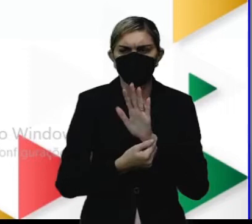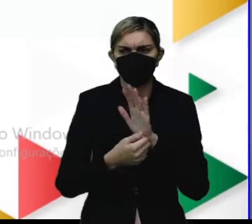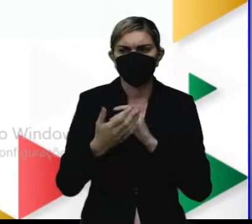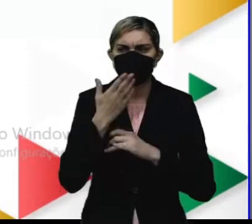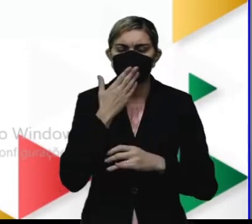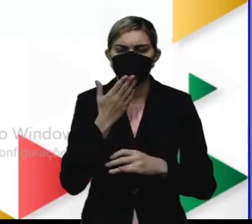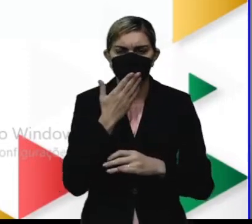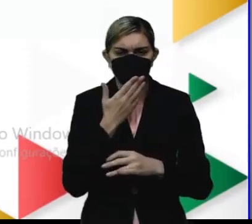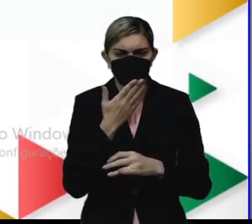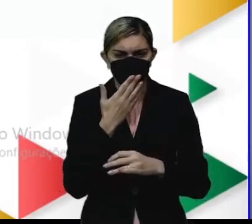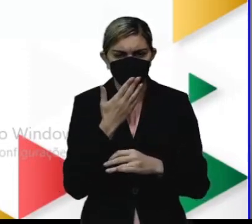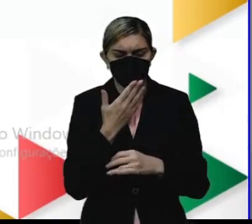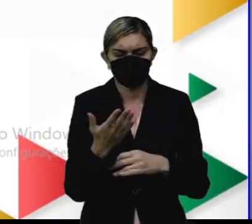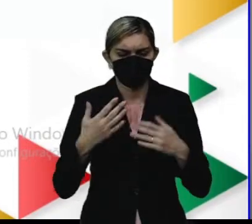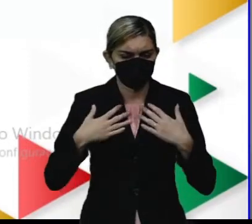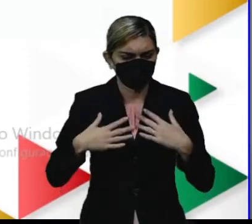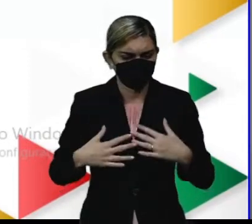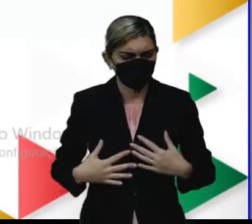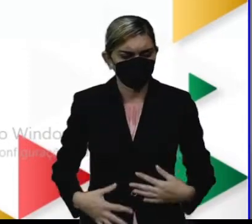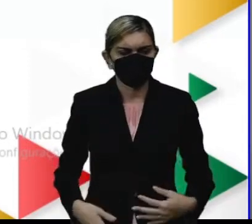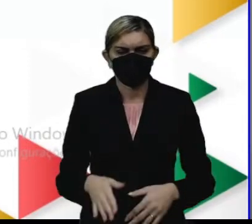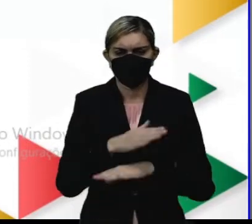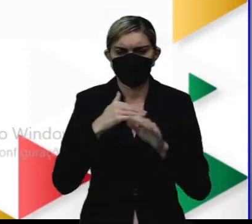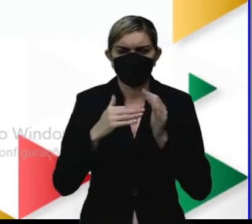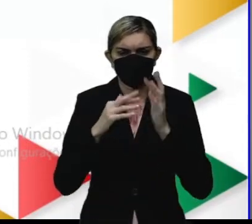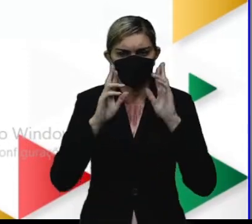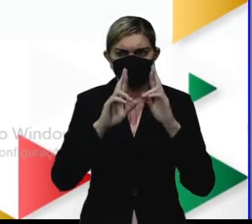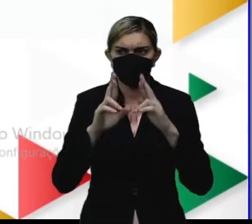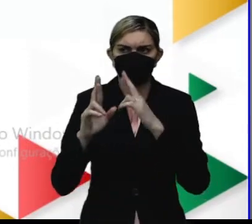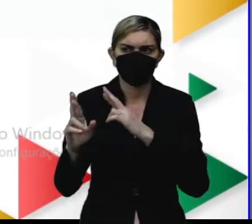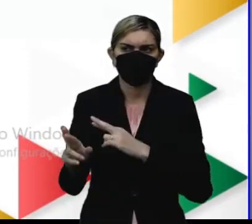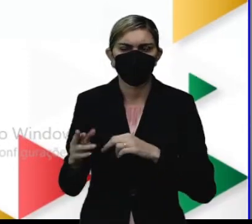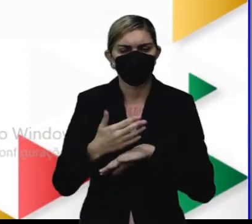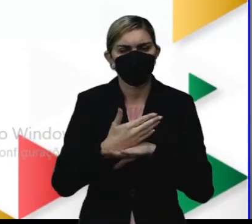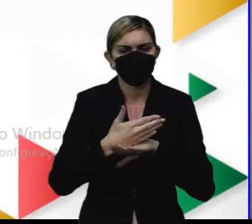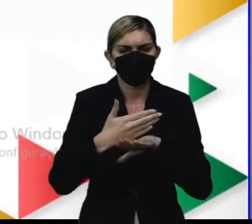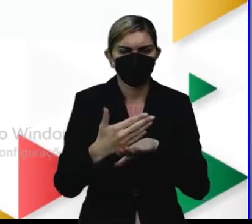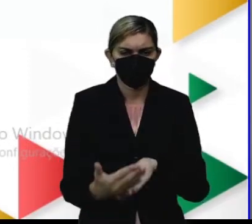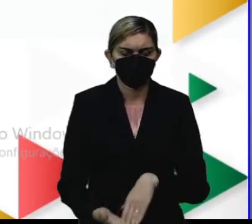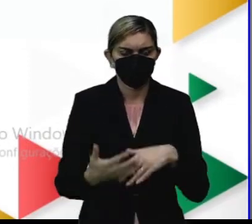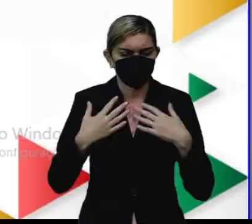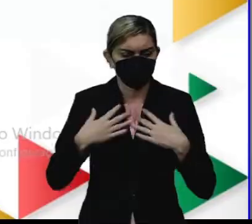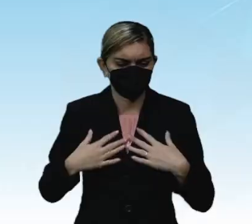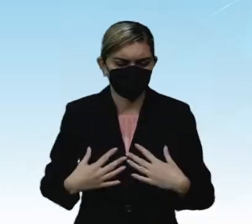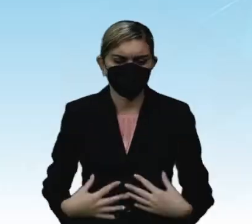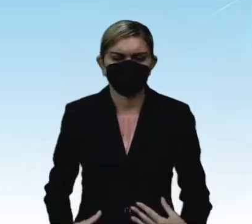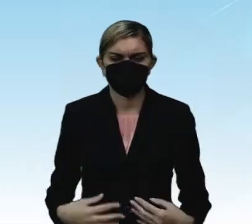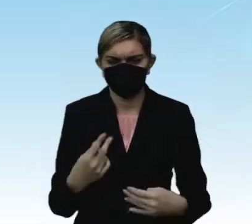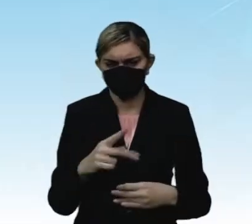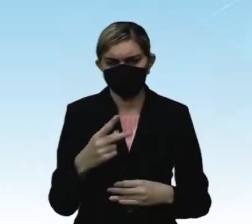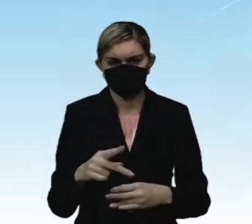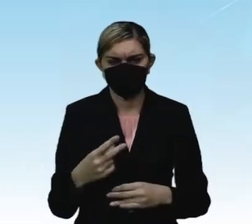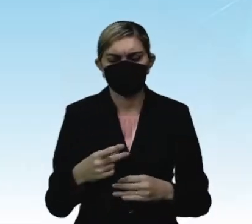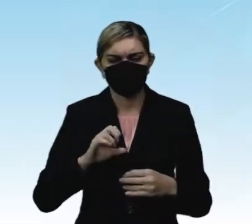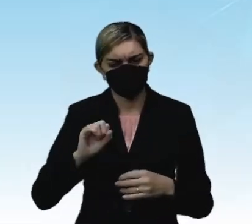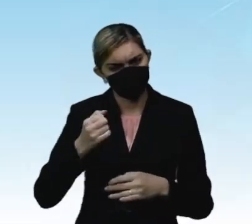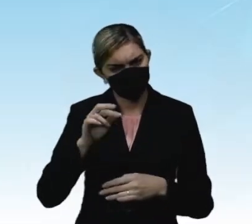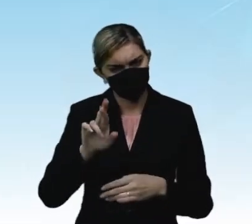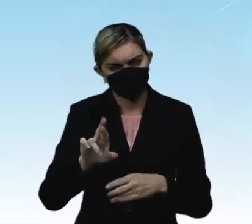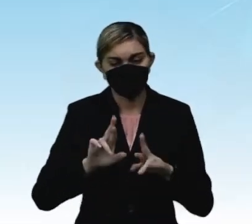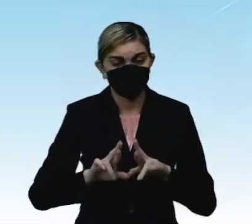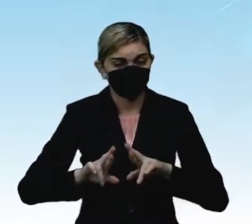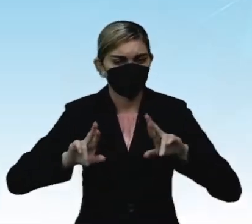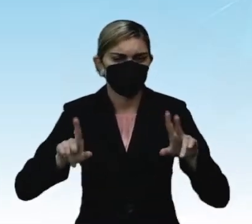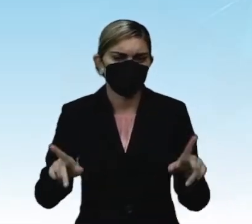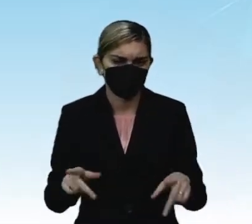índio, com a sua vestimenta, tudo isso, a gente tem que respeitar os costumes, as vestimentas dele de ser, que é bem diferente